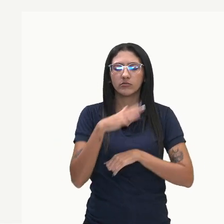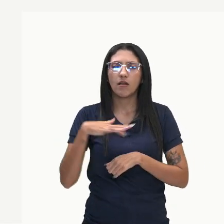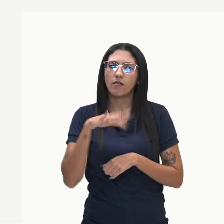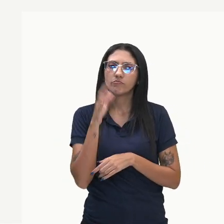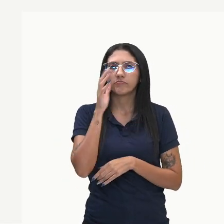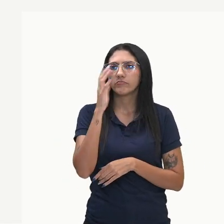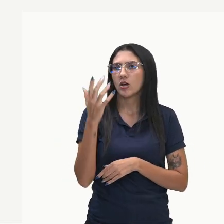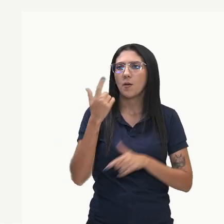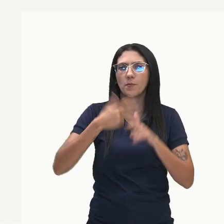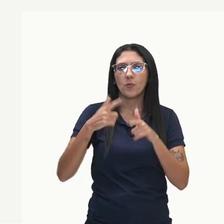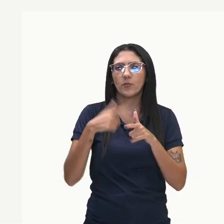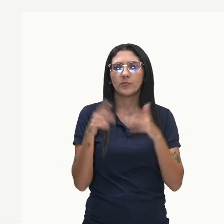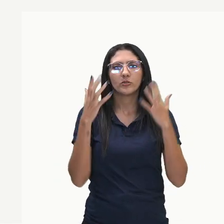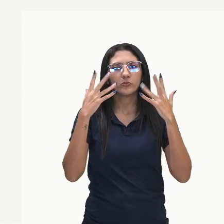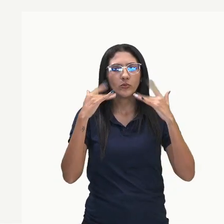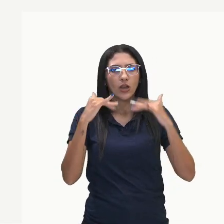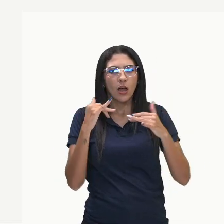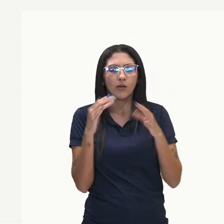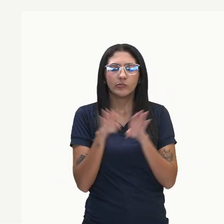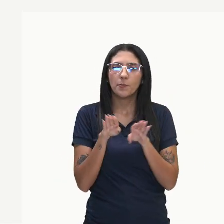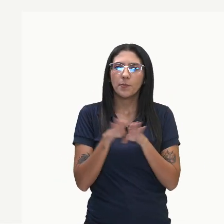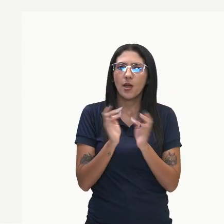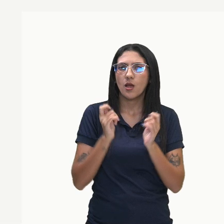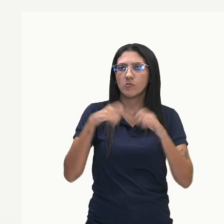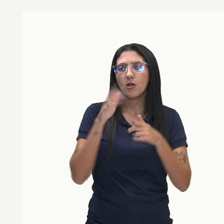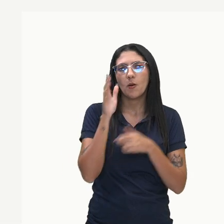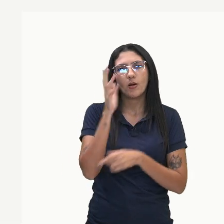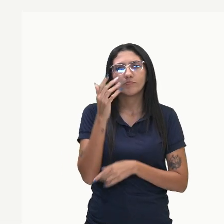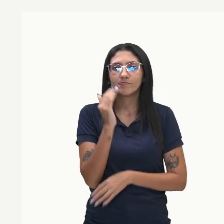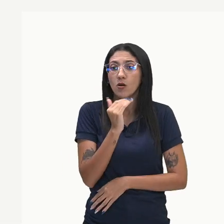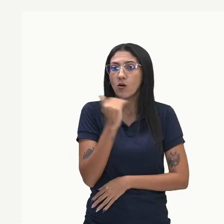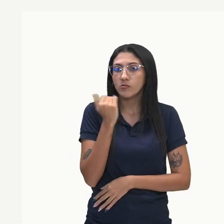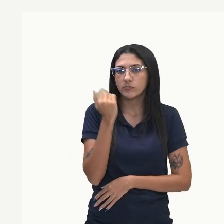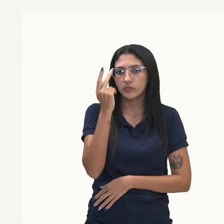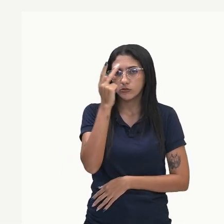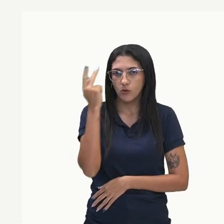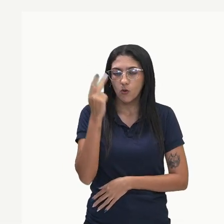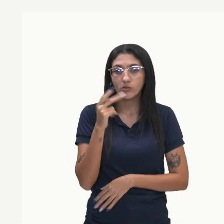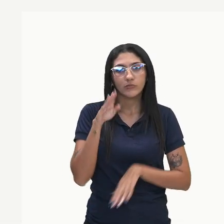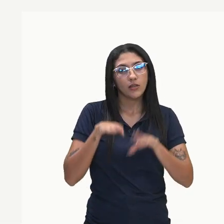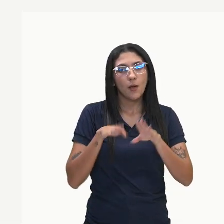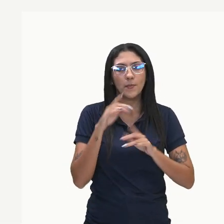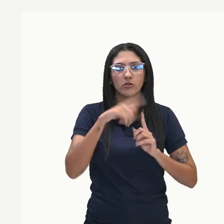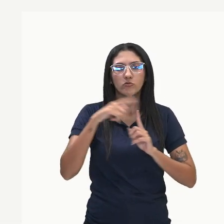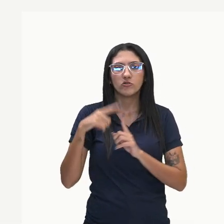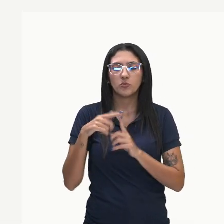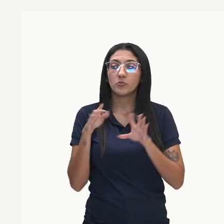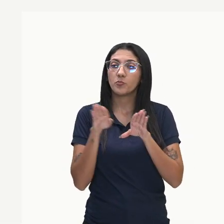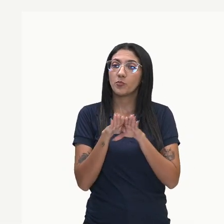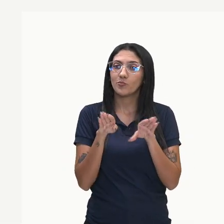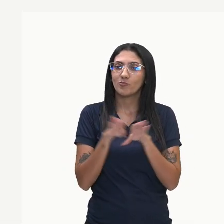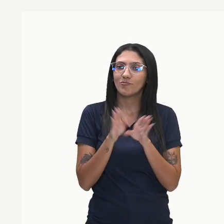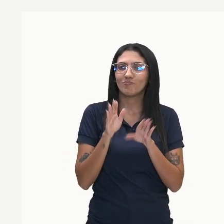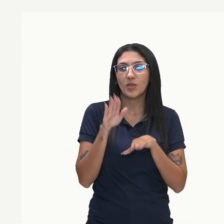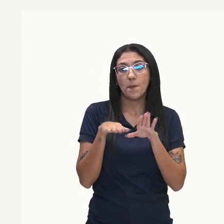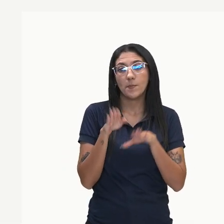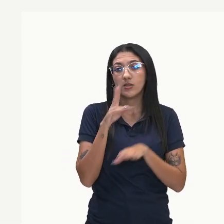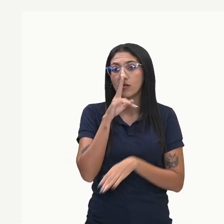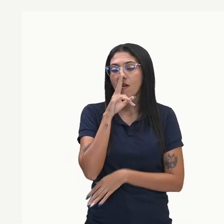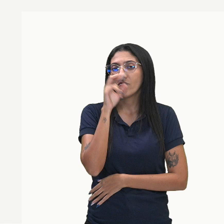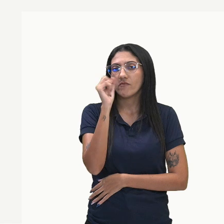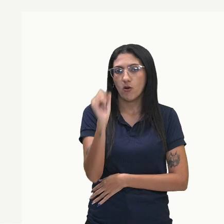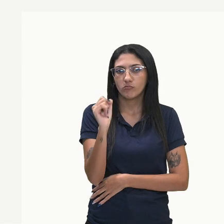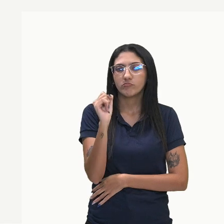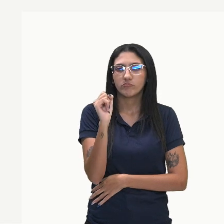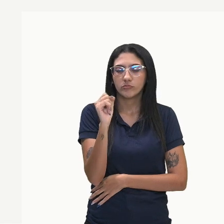ambientais. Pessoas também podem morrer dependendo do tipo de terremoto, né? Então, dependendo da magnitude, ele pode ser bem